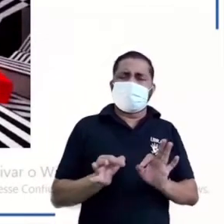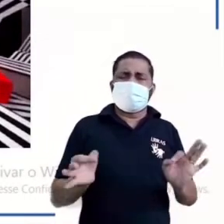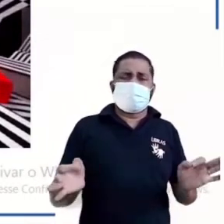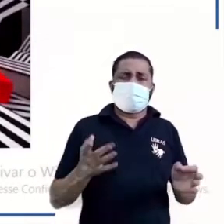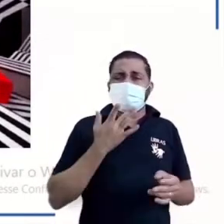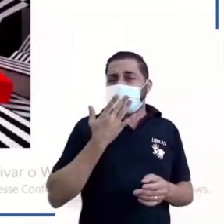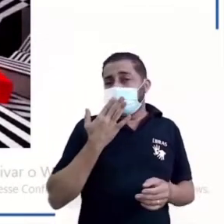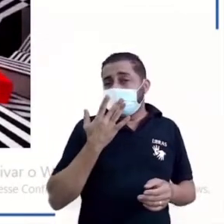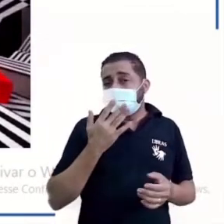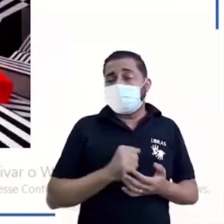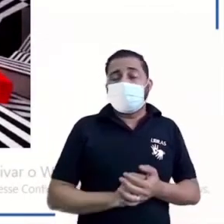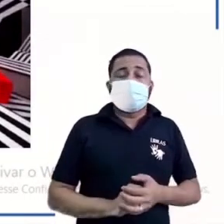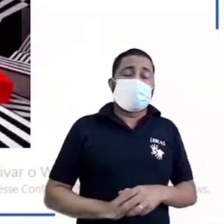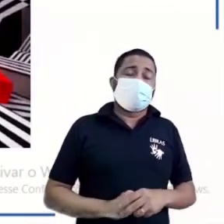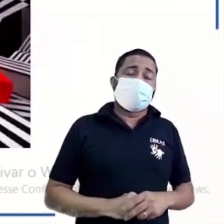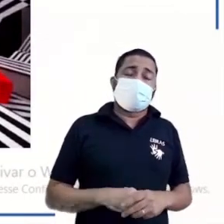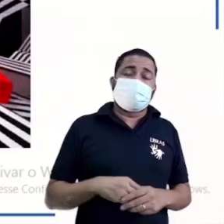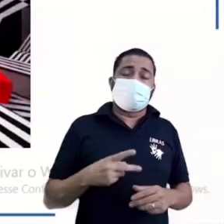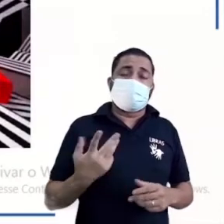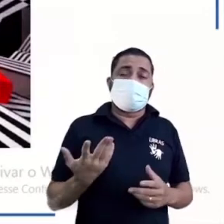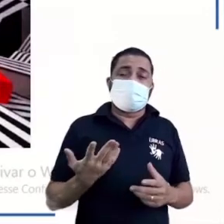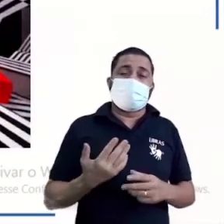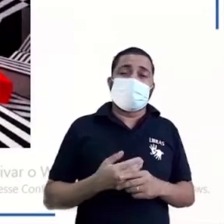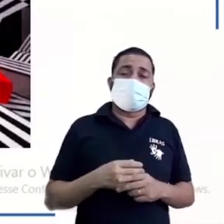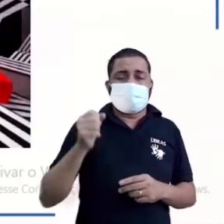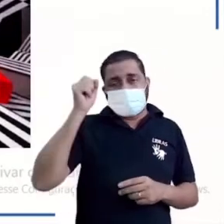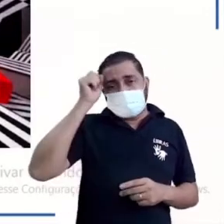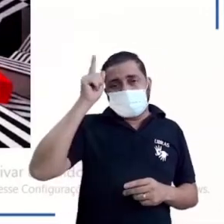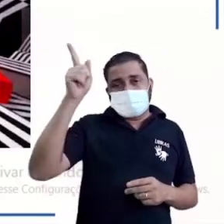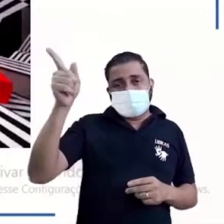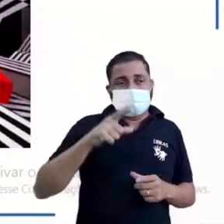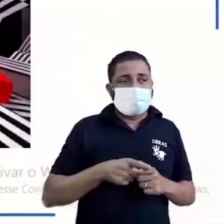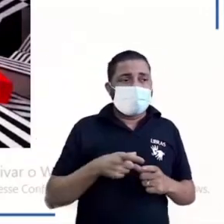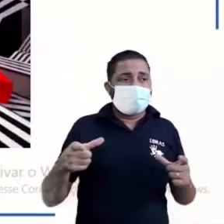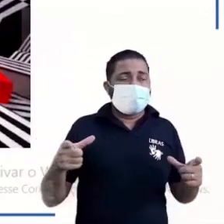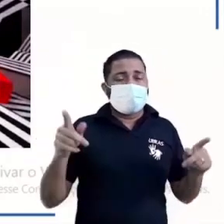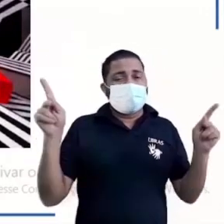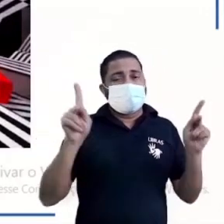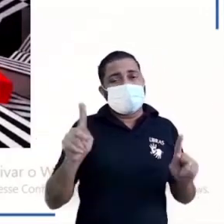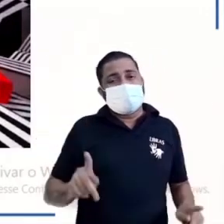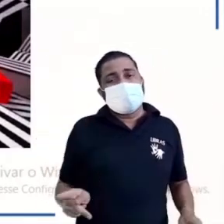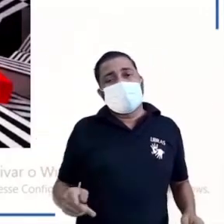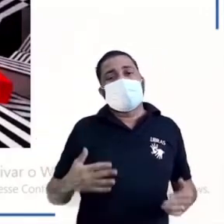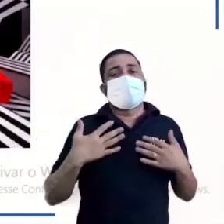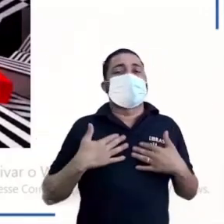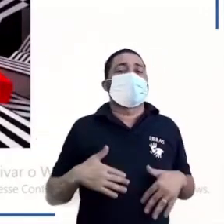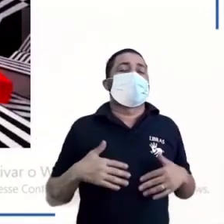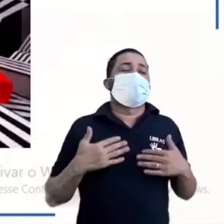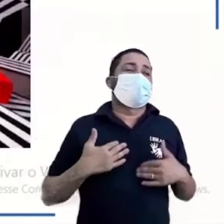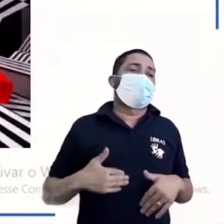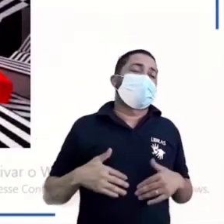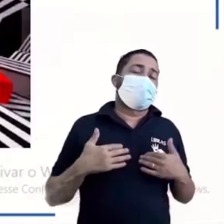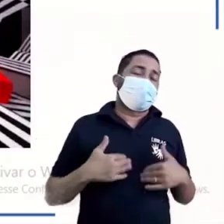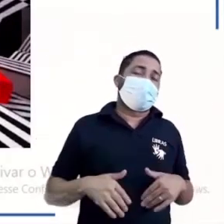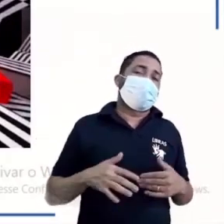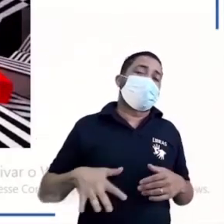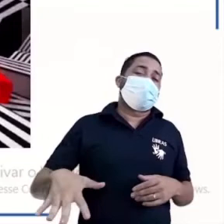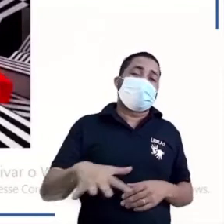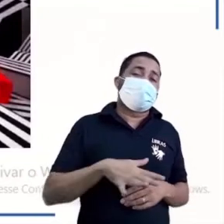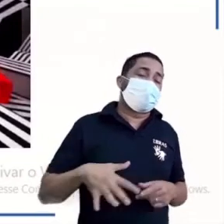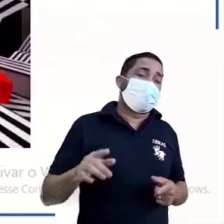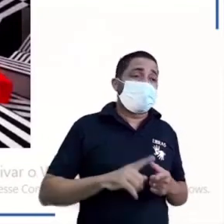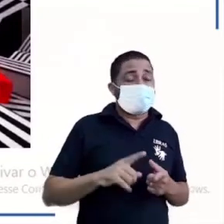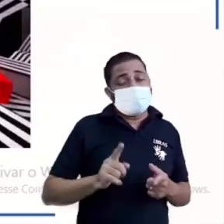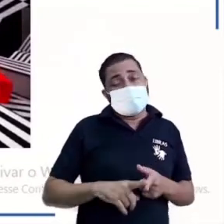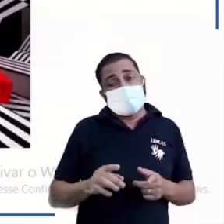as cores, né, levam a uma ideia assim, de uma maior paz, de uma maior tranquilidade, né, para esse espaço, enquanto à